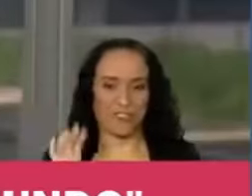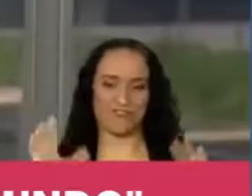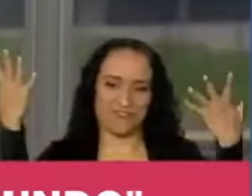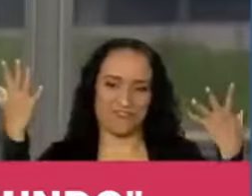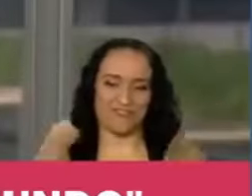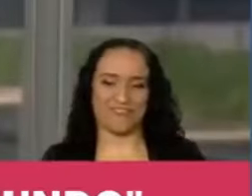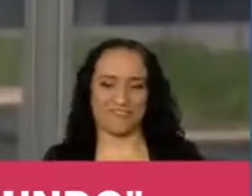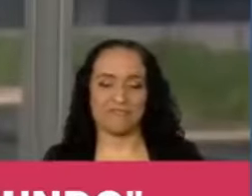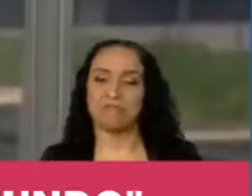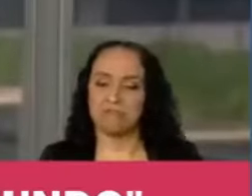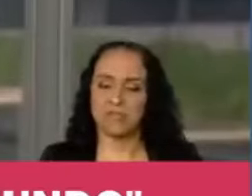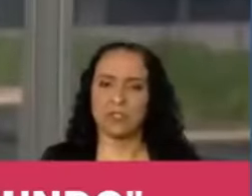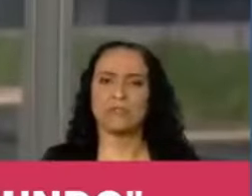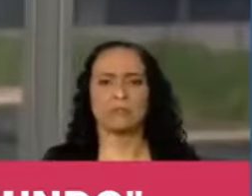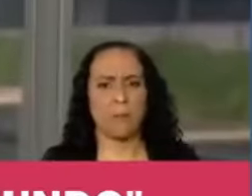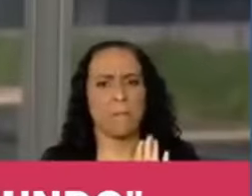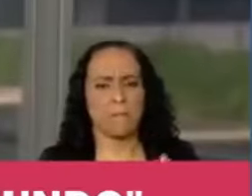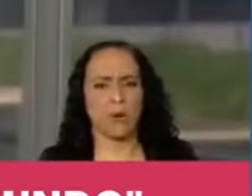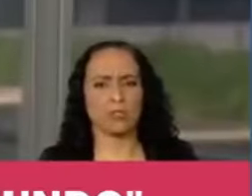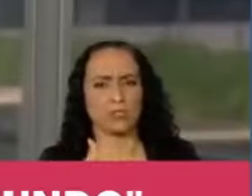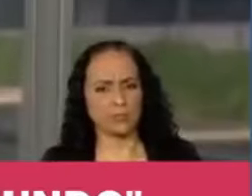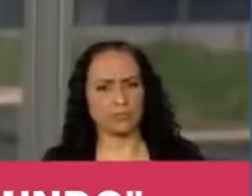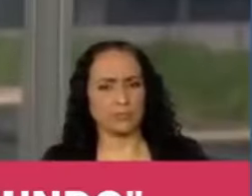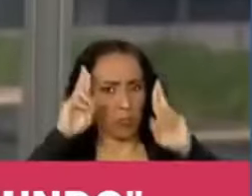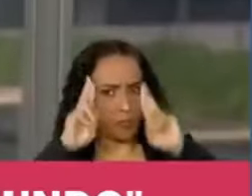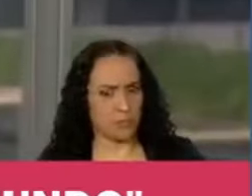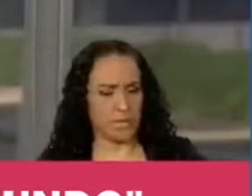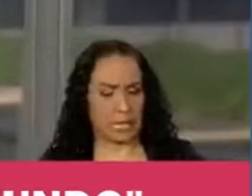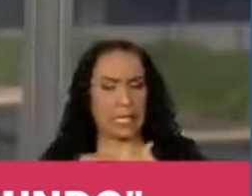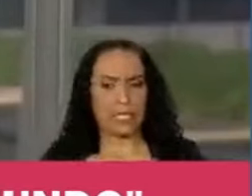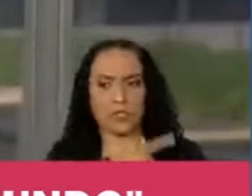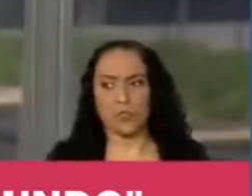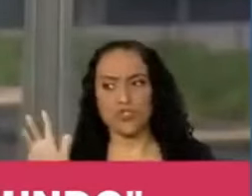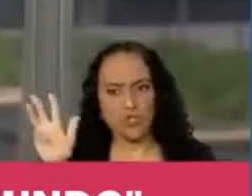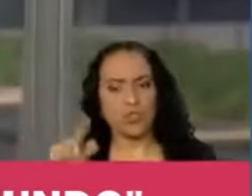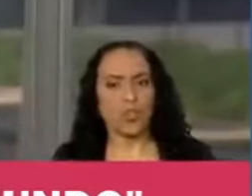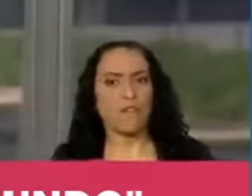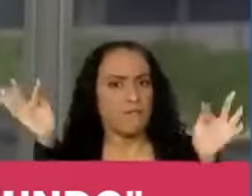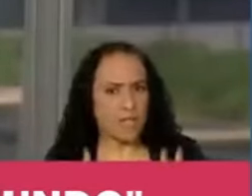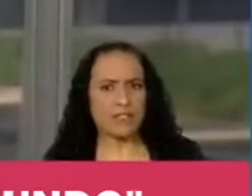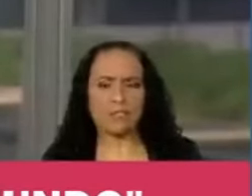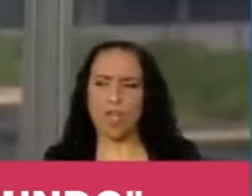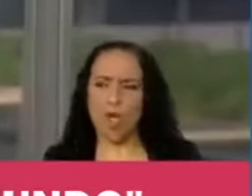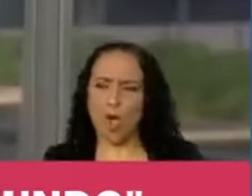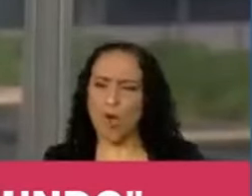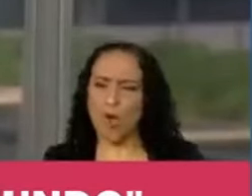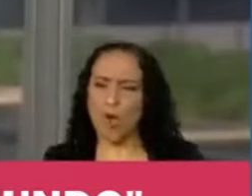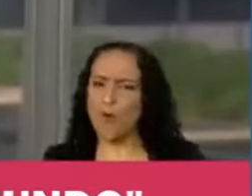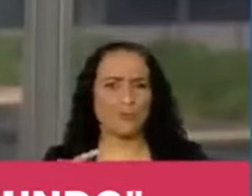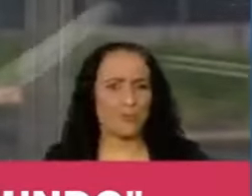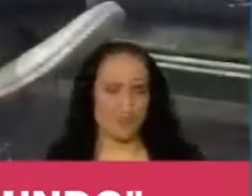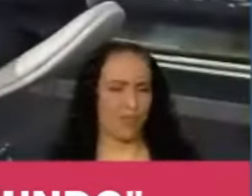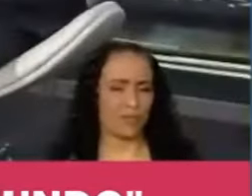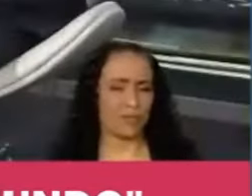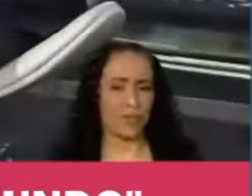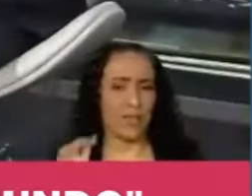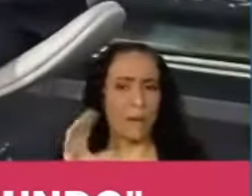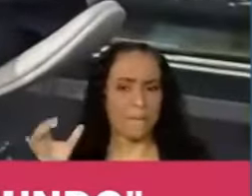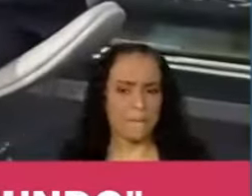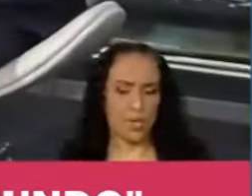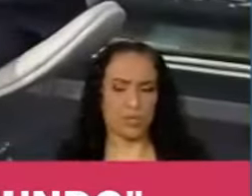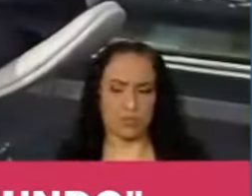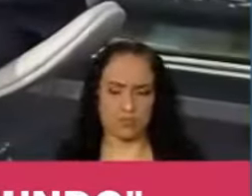Então, isso mostra o prestígio do presidente Lula, a liderança do presidente Lula. A gente está muito feliz e muito orgulhoso com tudo que está acontecendo aqui no Brasil. As